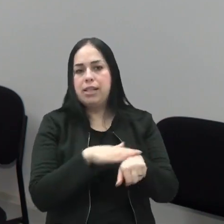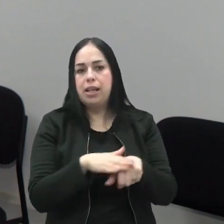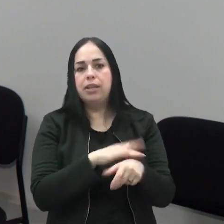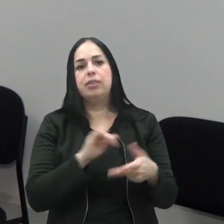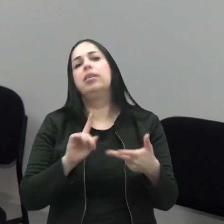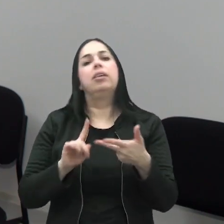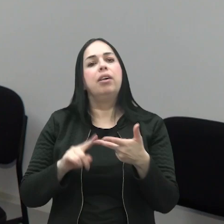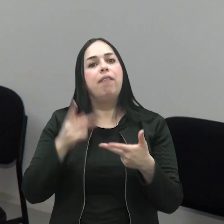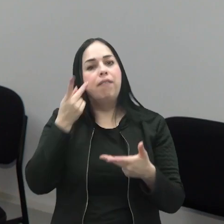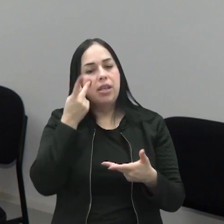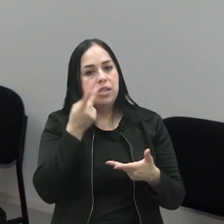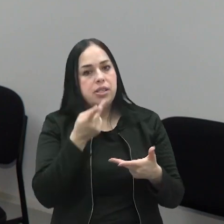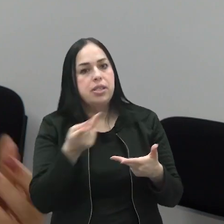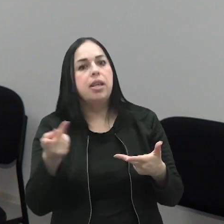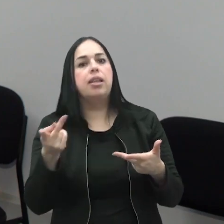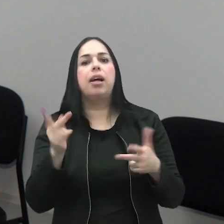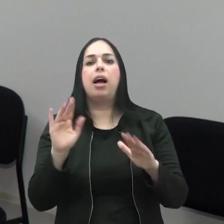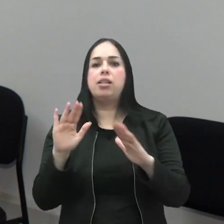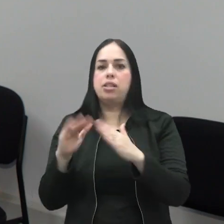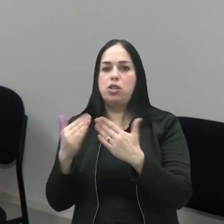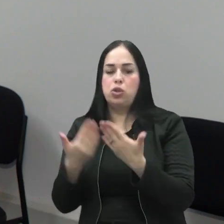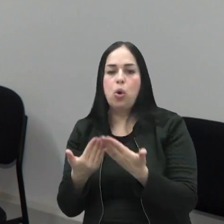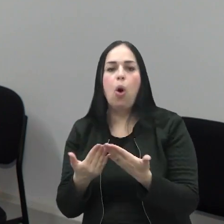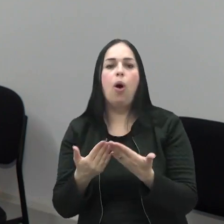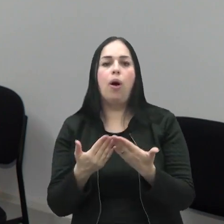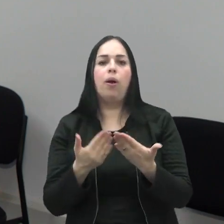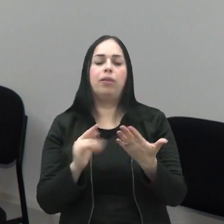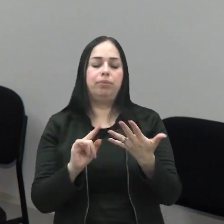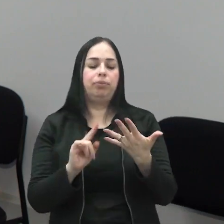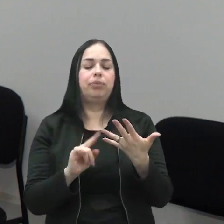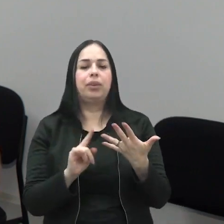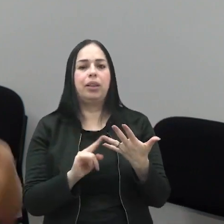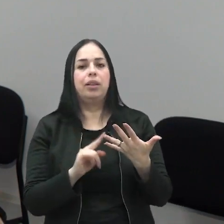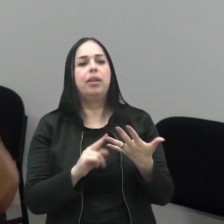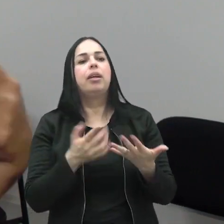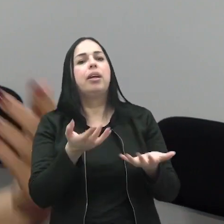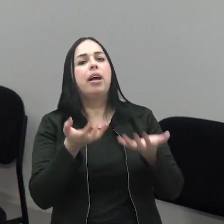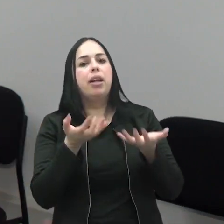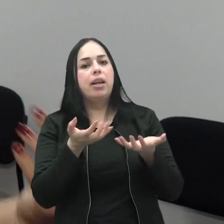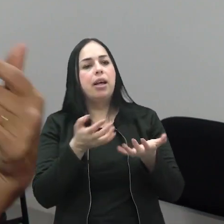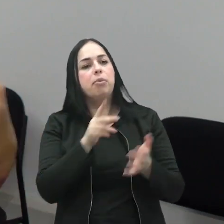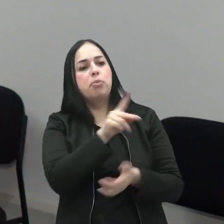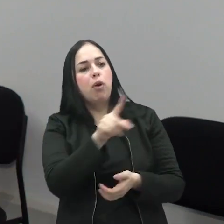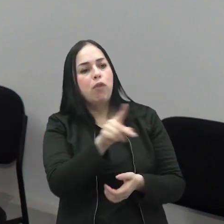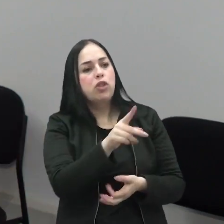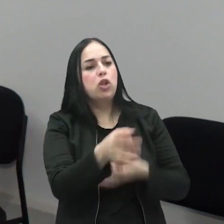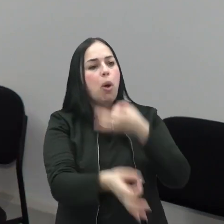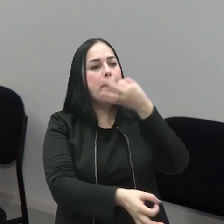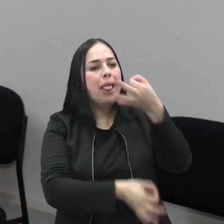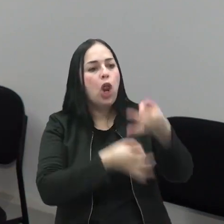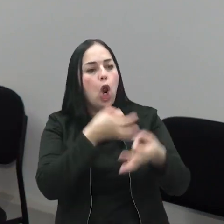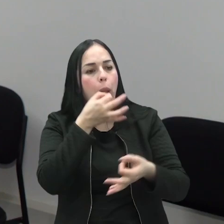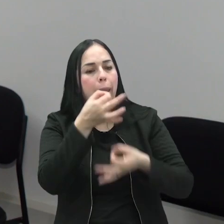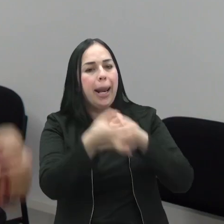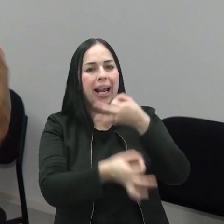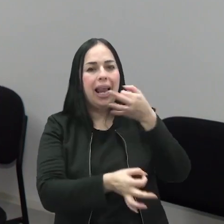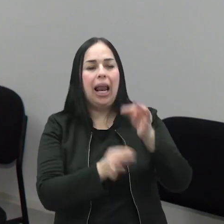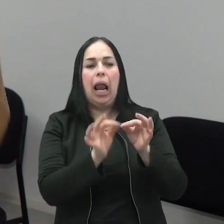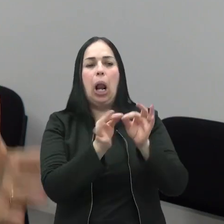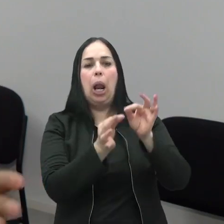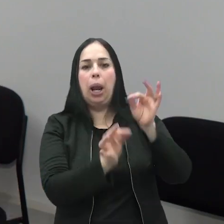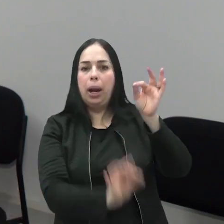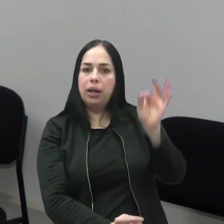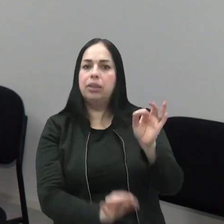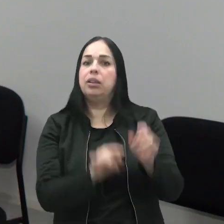comissão, nós temos visitas para fazer nas escolas, nós queremos ouvir mais os professores que estão